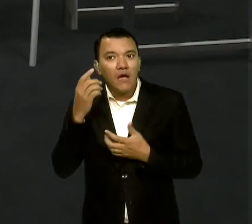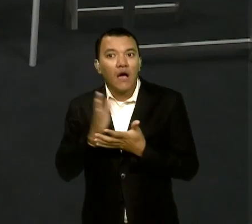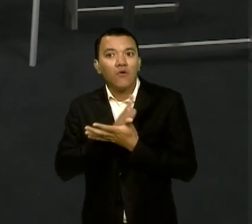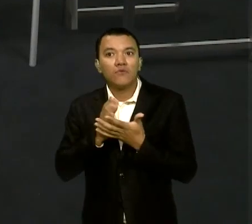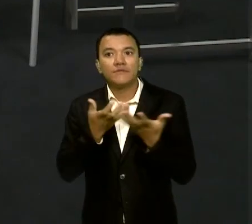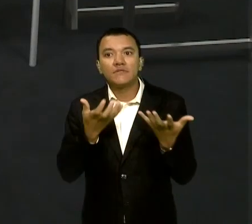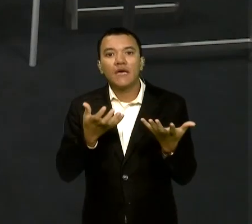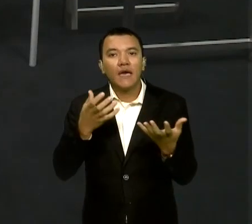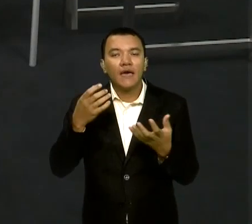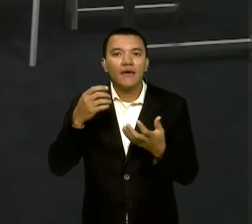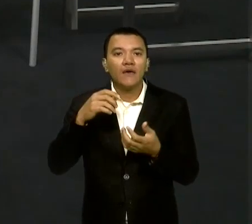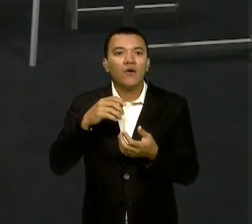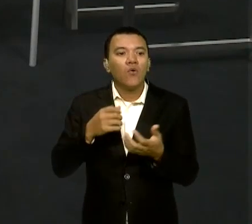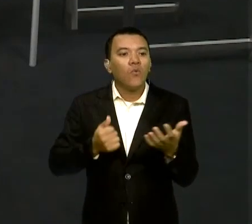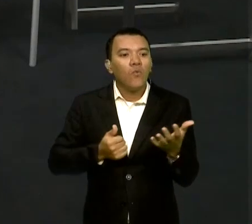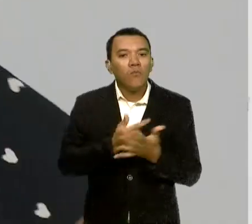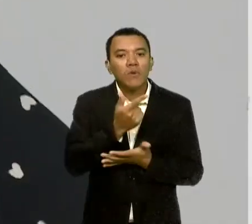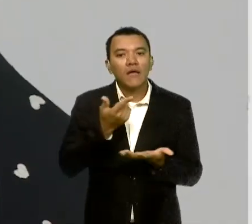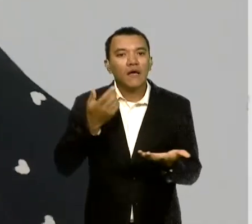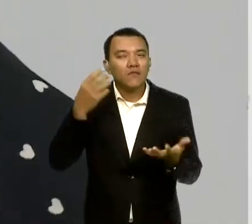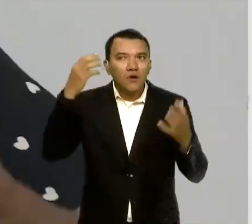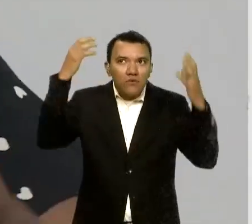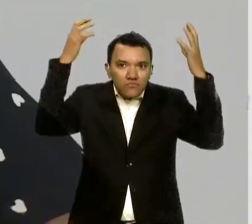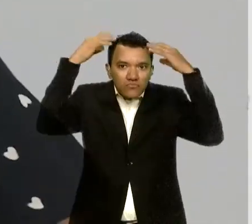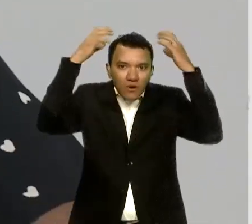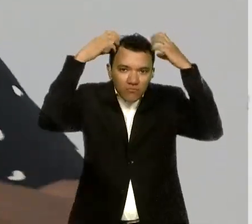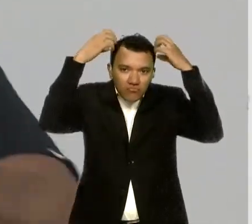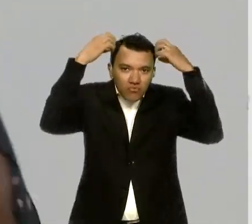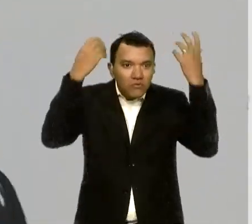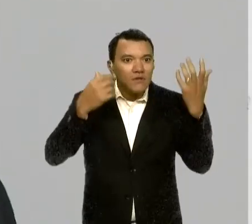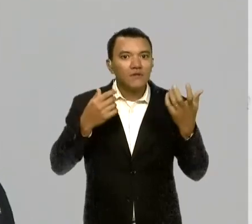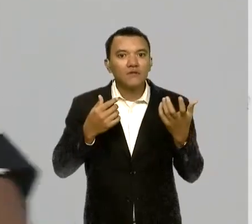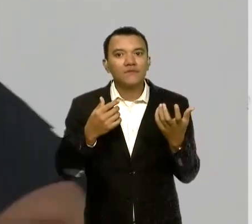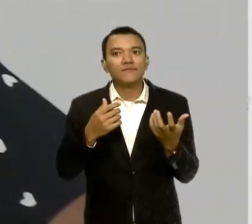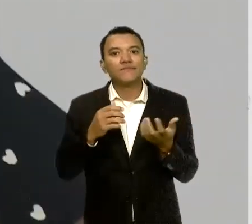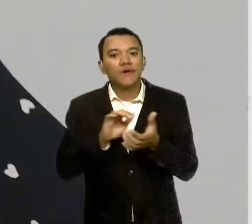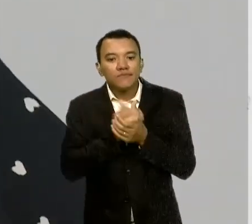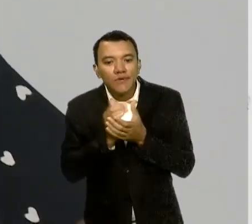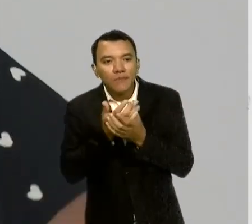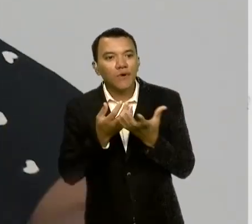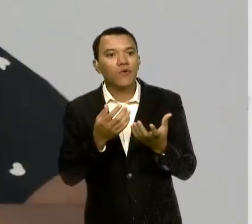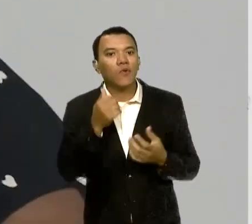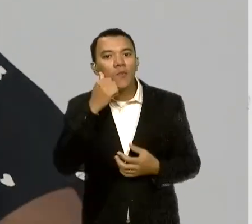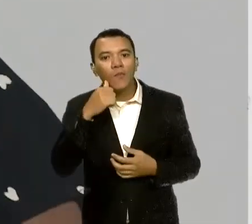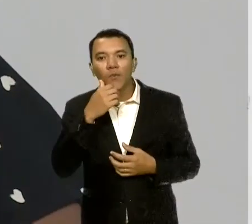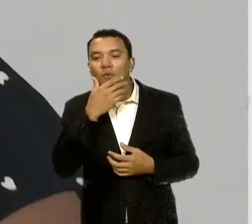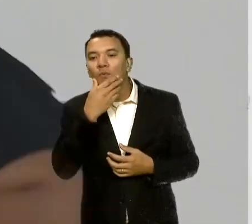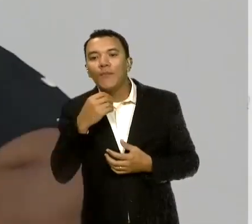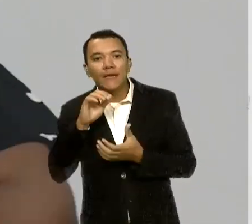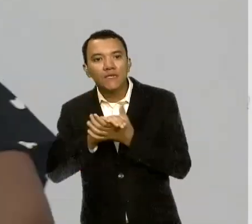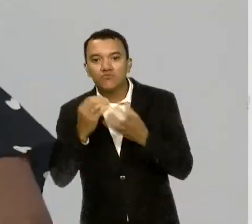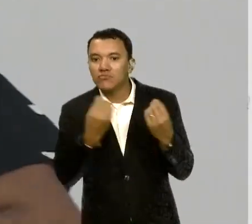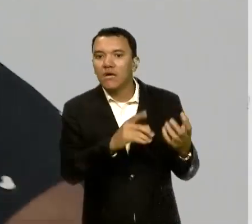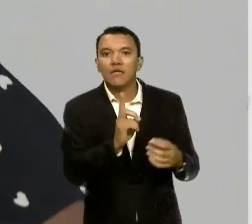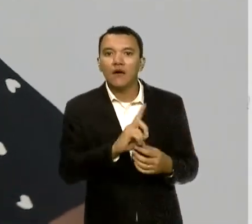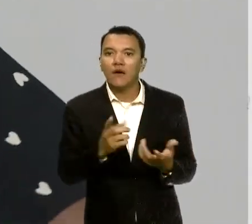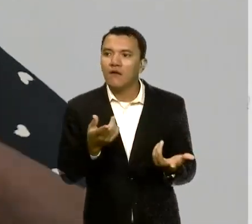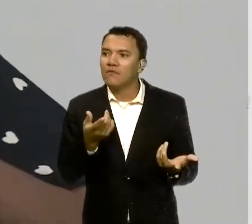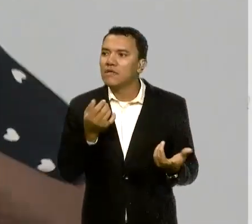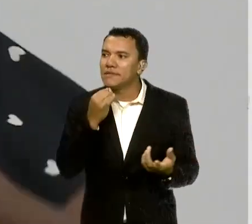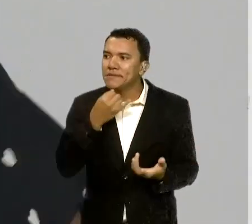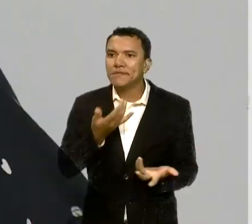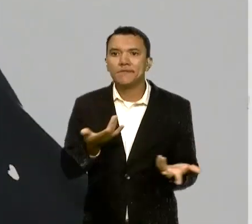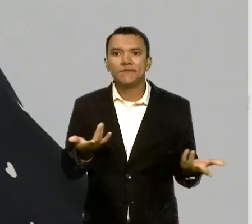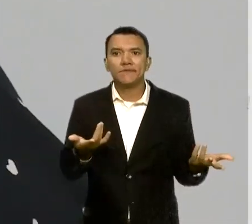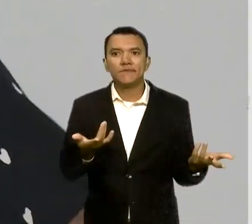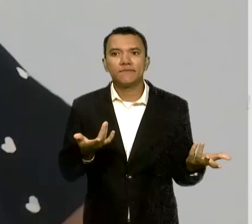shampoo e não conseguem porque o marido não dá, quer um sabonete, o marido não dá. Então, isso é triste, é lamentável para